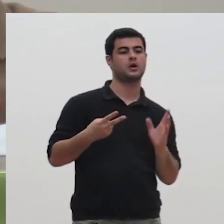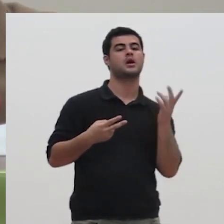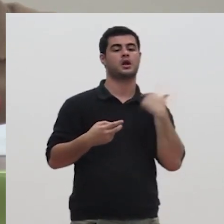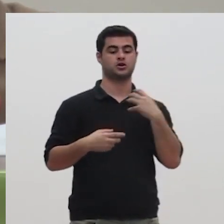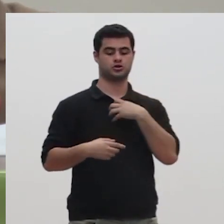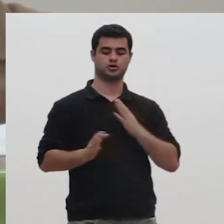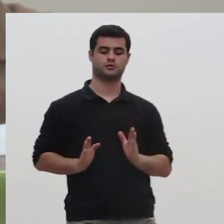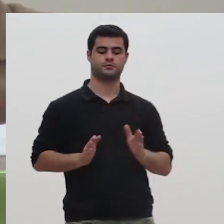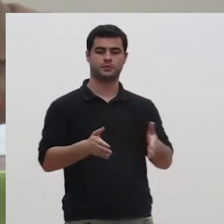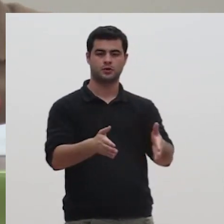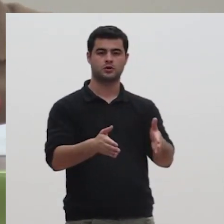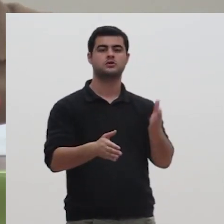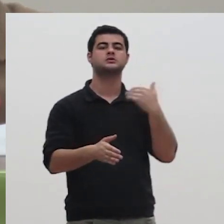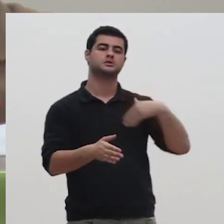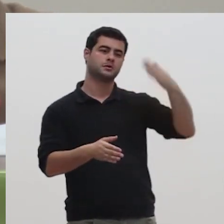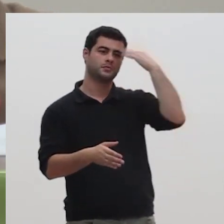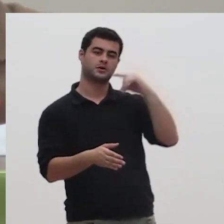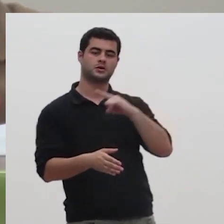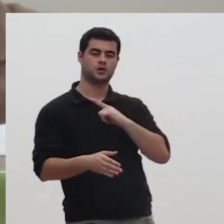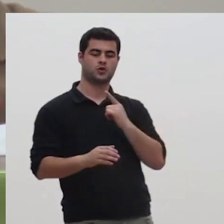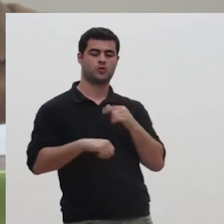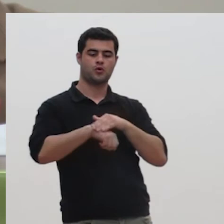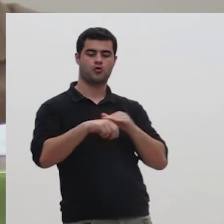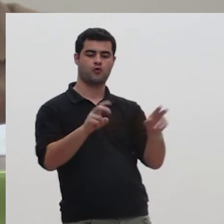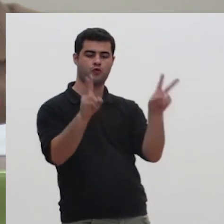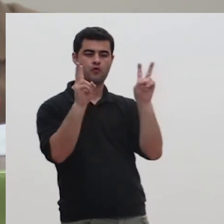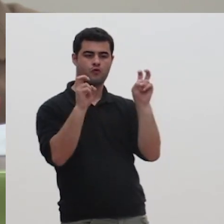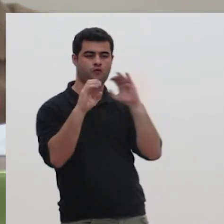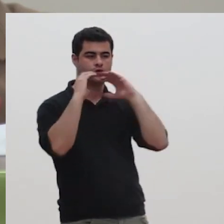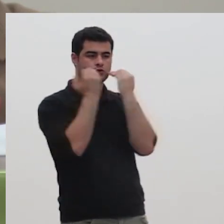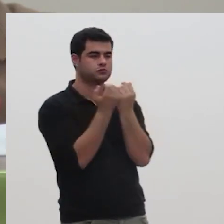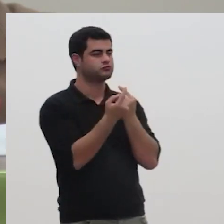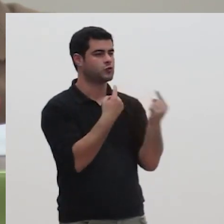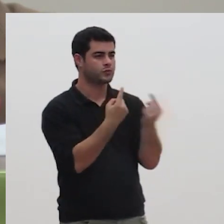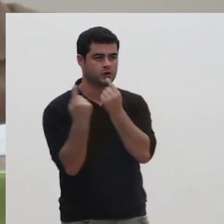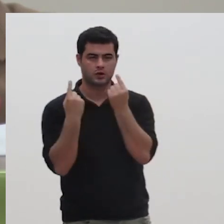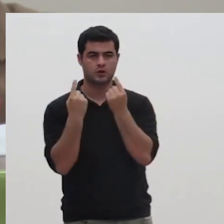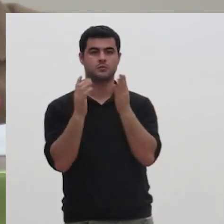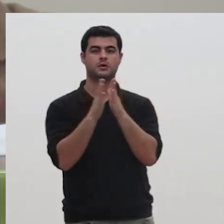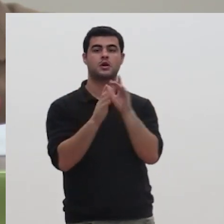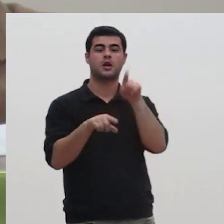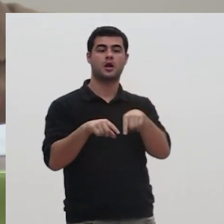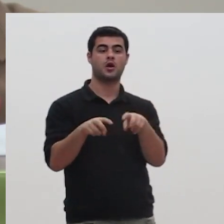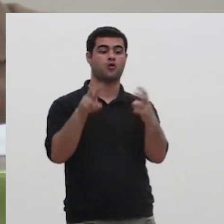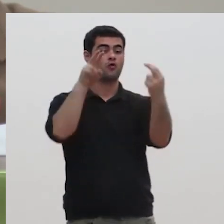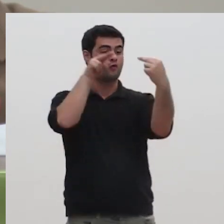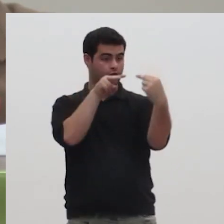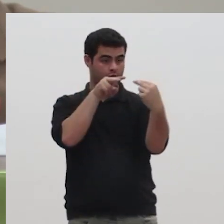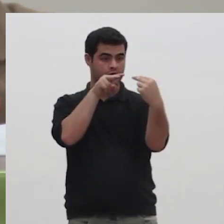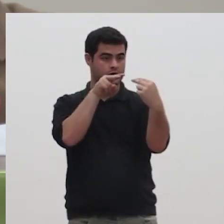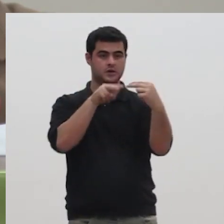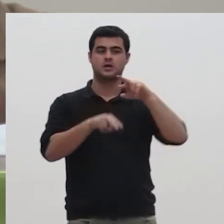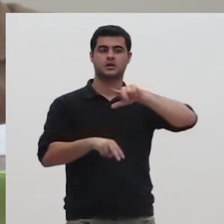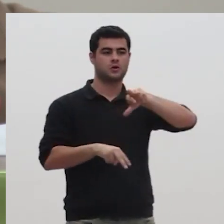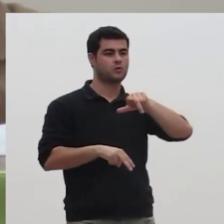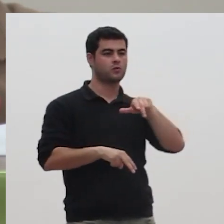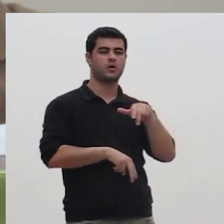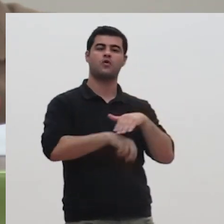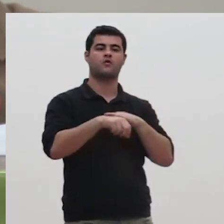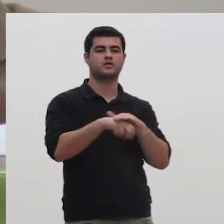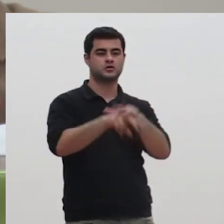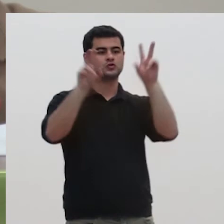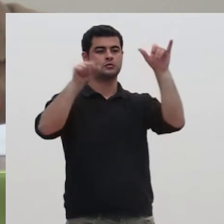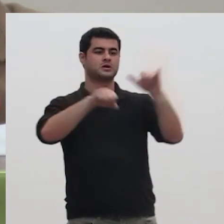ordem de prioridade, é necessário ter uma conversa com a comunidade, e uma conversa olho no olho, sim. Ninguém vai ficar conversando sobre